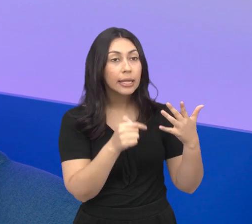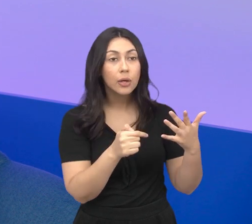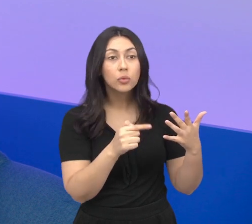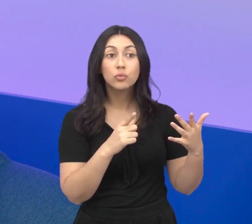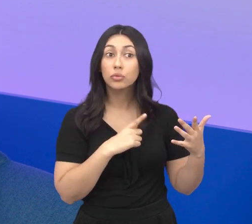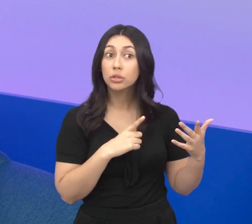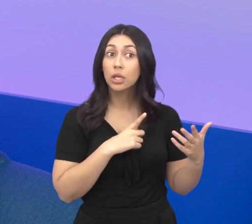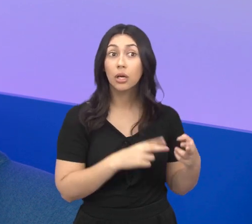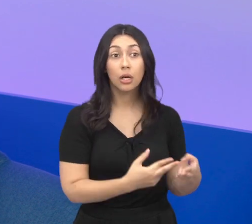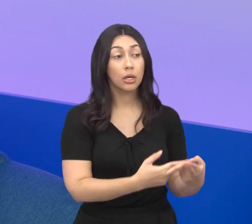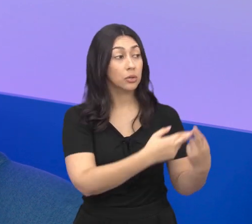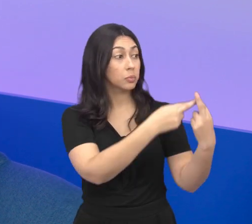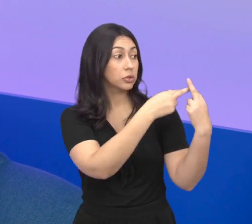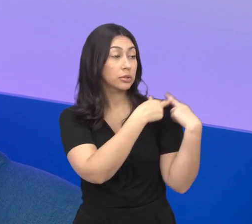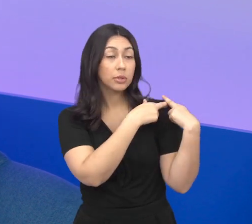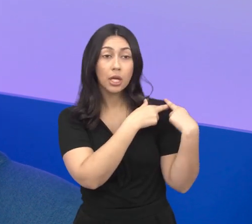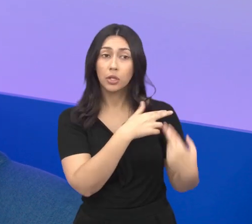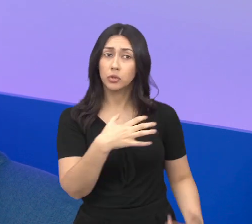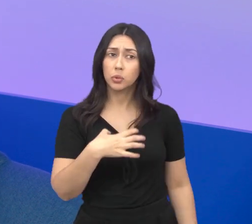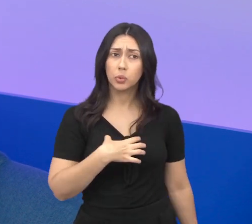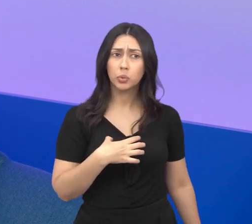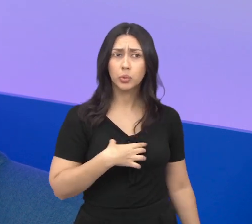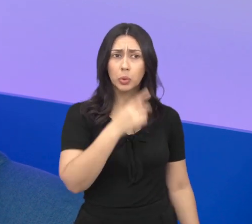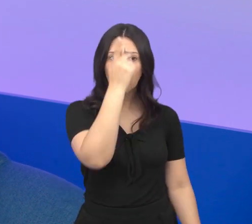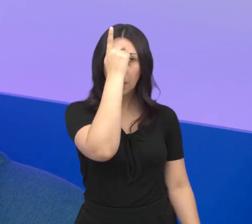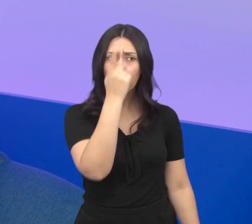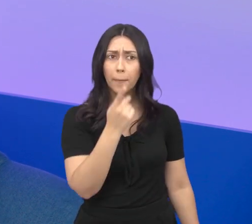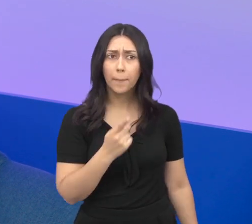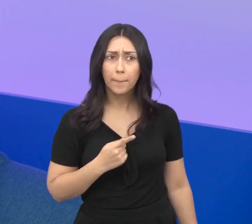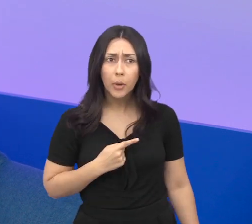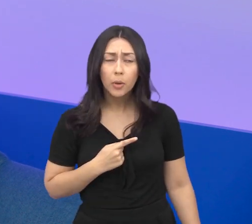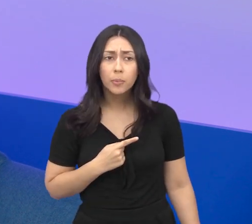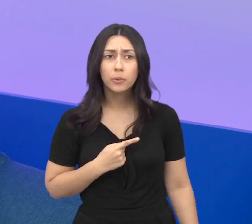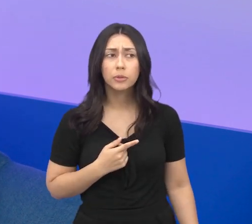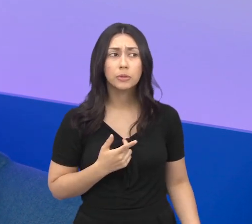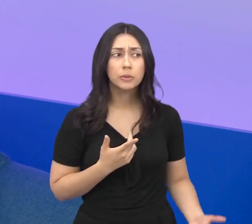seu peso, a sua forma de